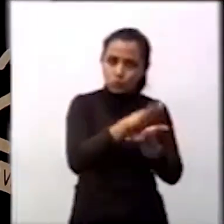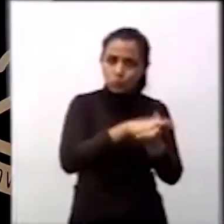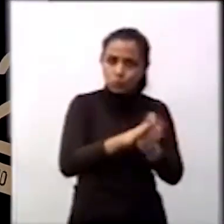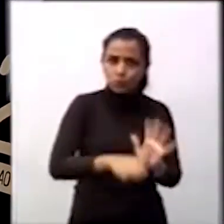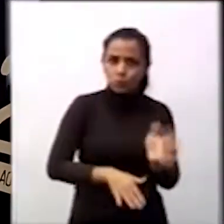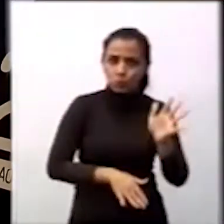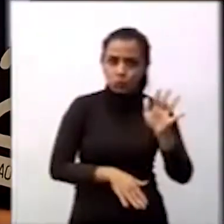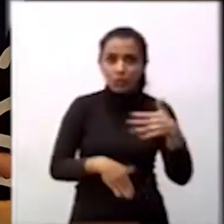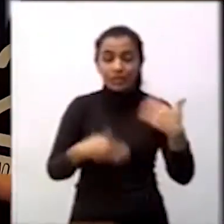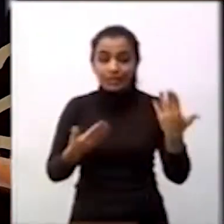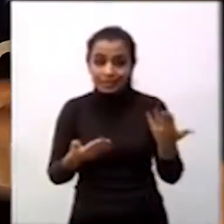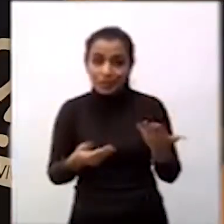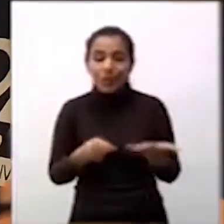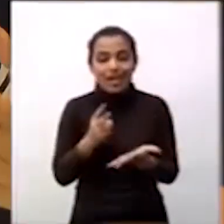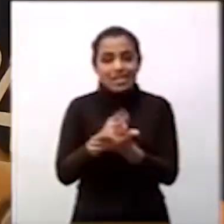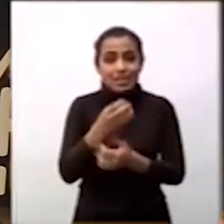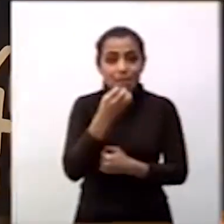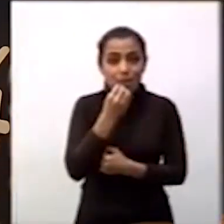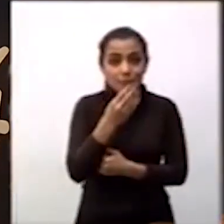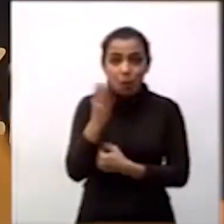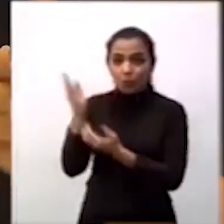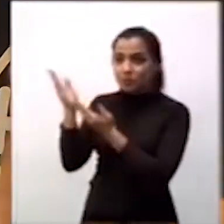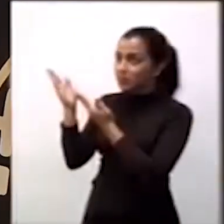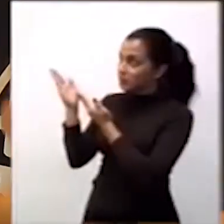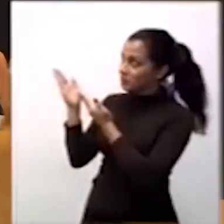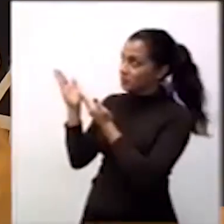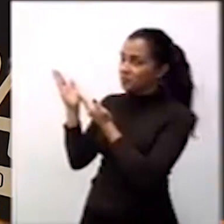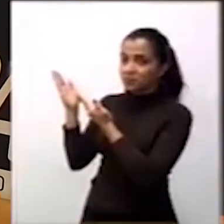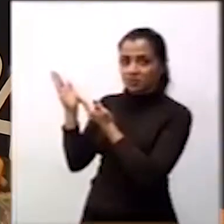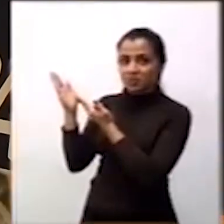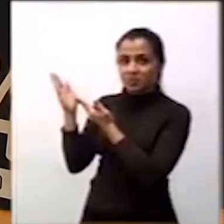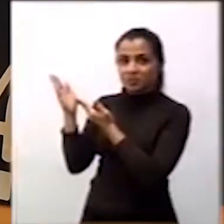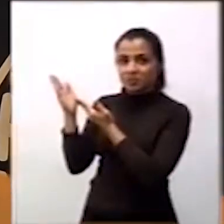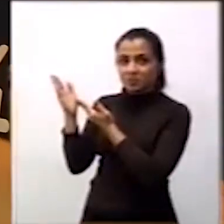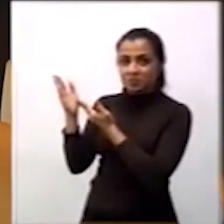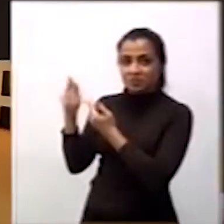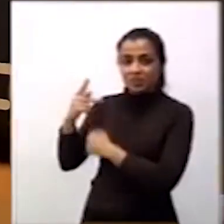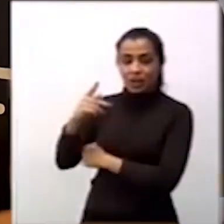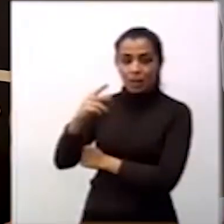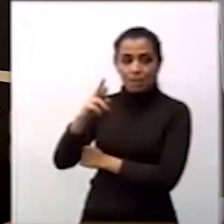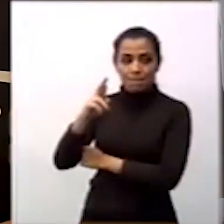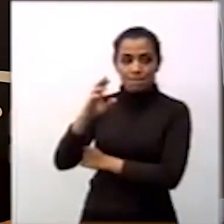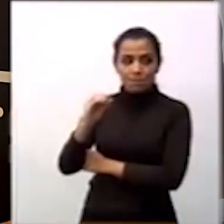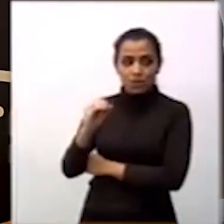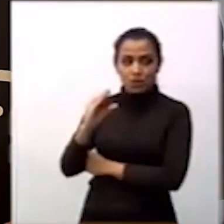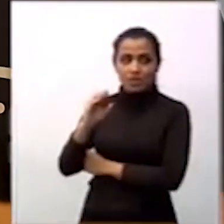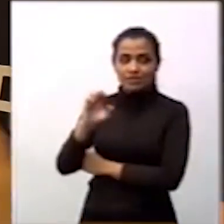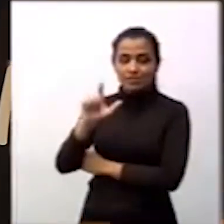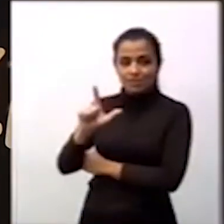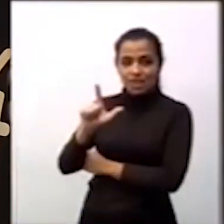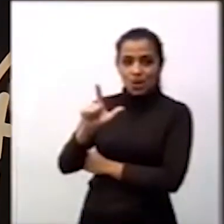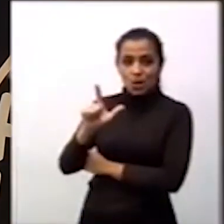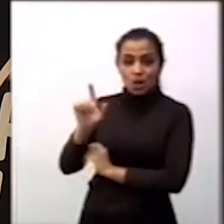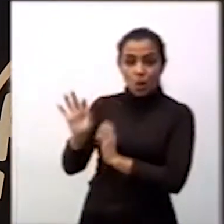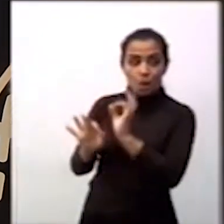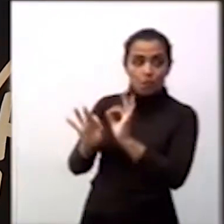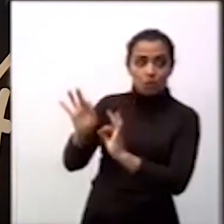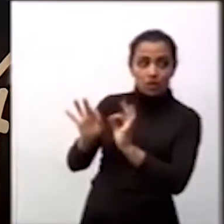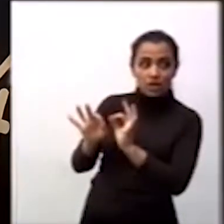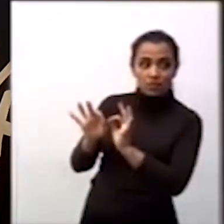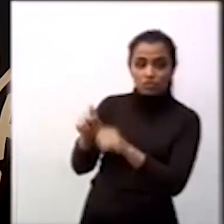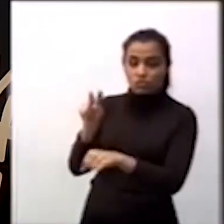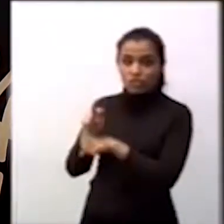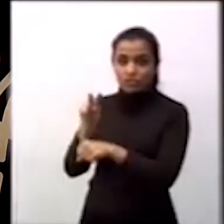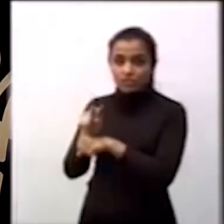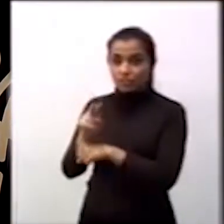gente mencionar o chamado PROCEL, o Programa de Conservação da Energia Elétrica. O que é que significa isso?